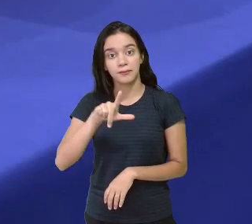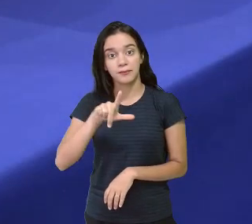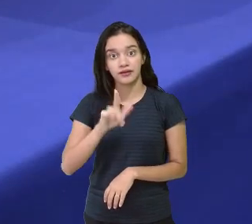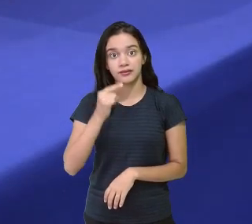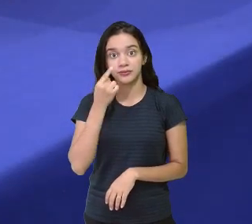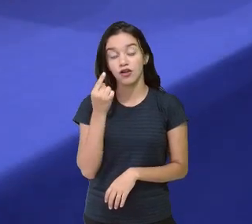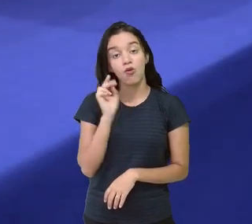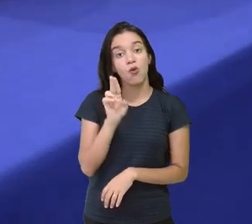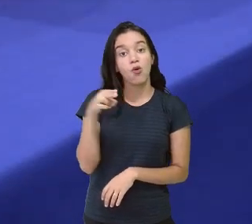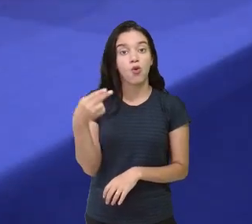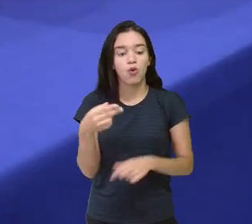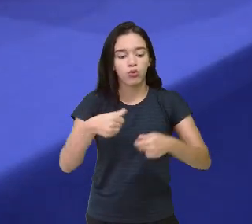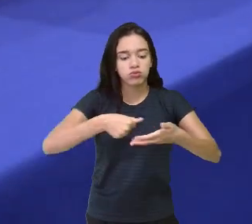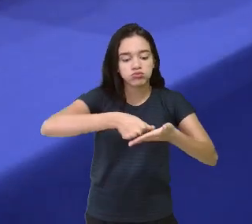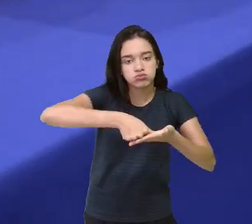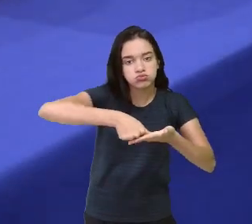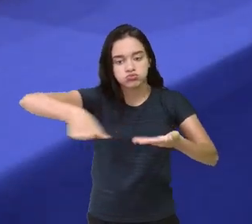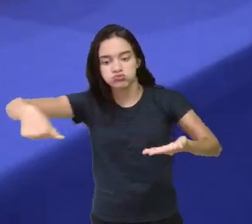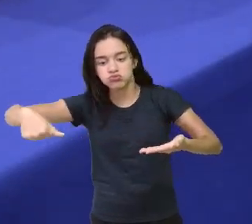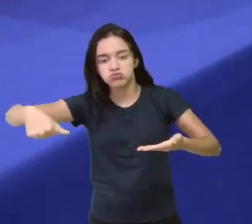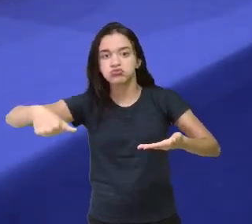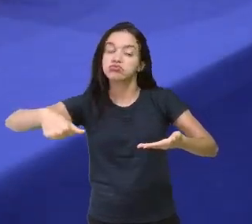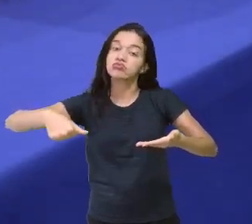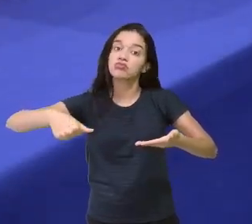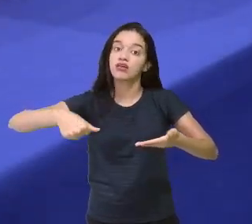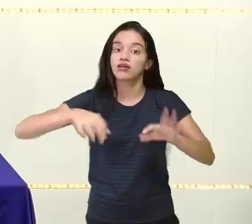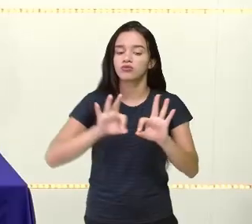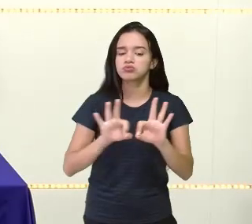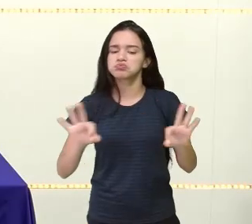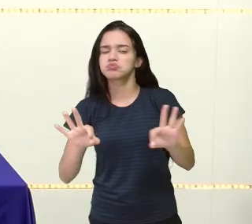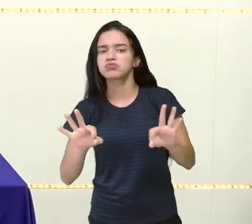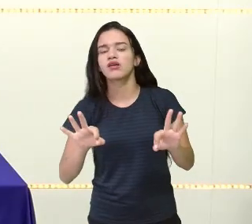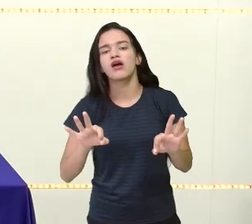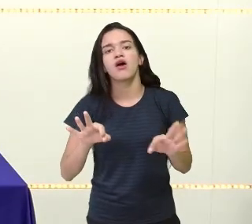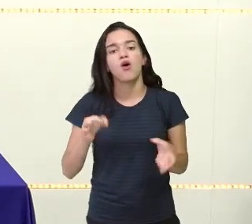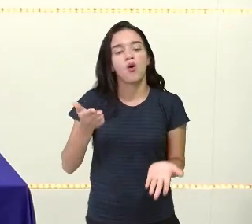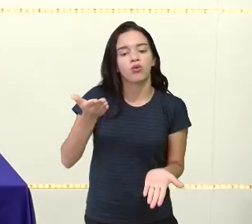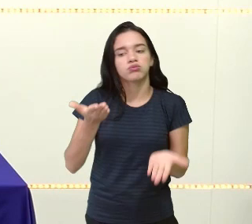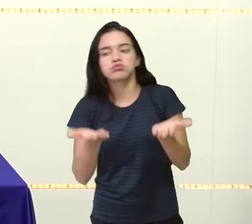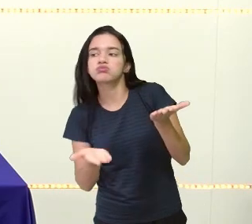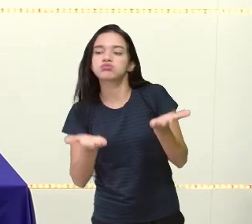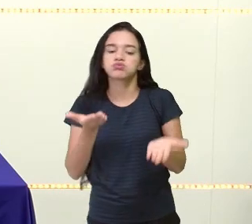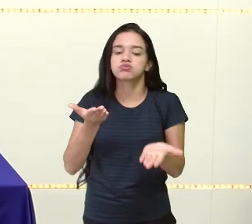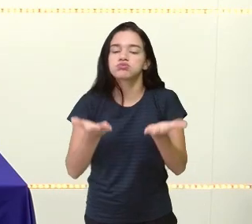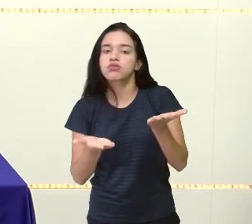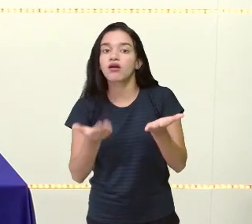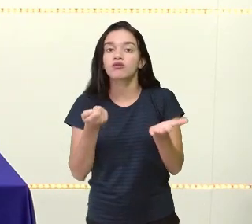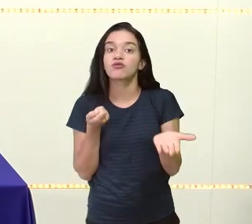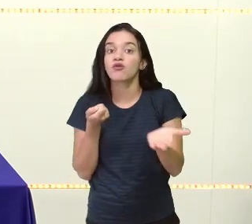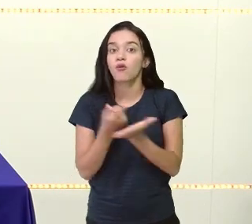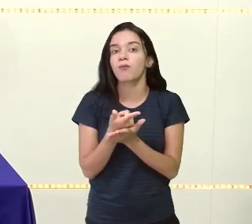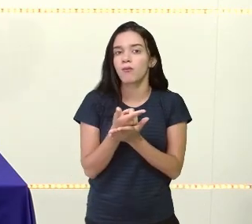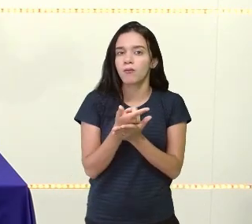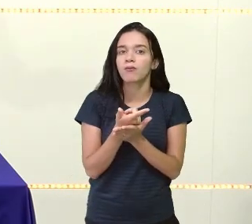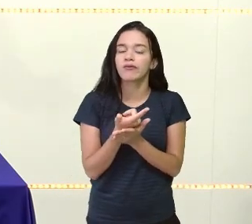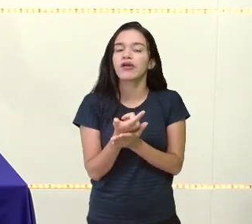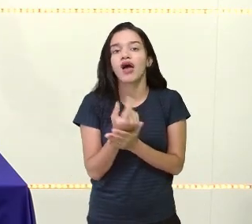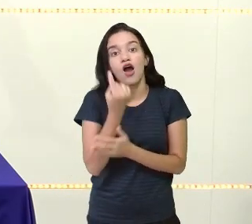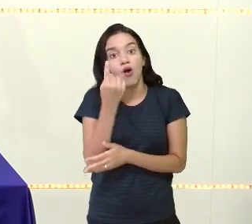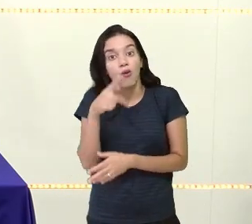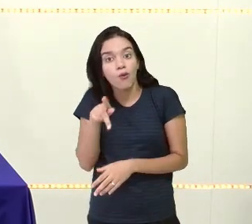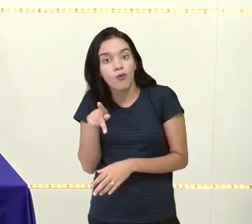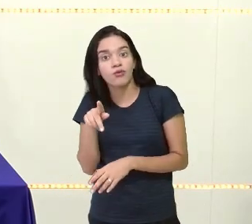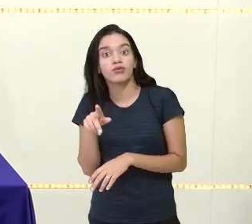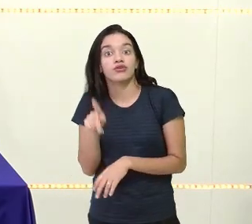Ou a fita métrica, ou a trena, ou a balança. Quando eu vou comprar Vou lá na feira, né, e vou pedir 1 quilo de